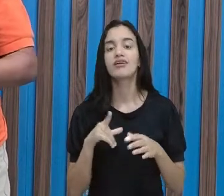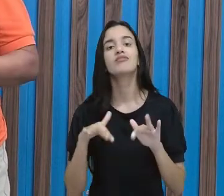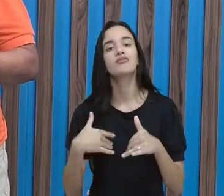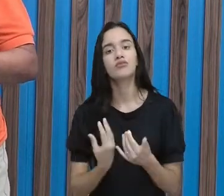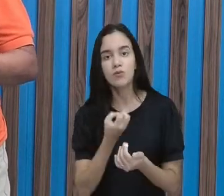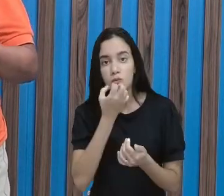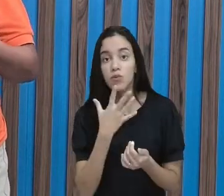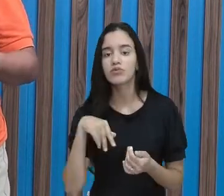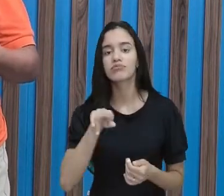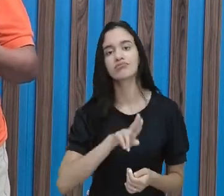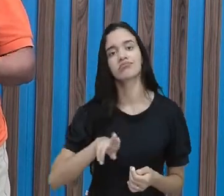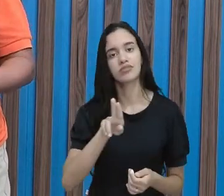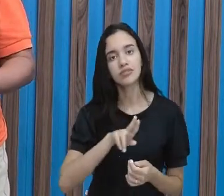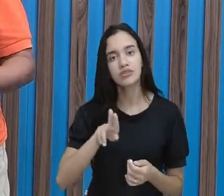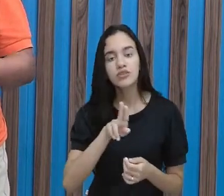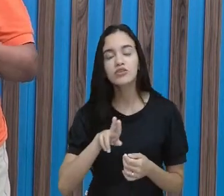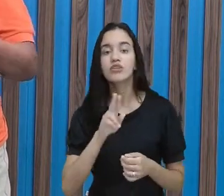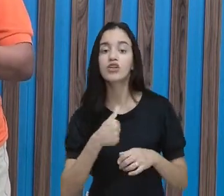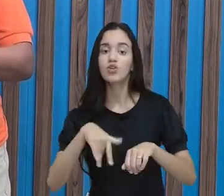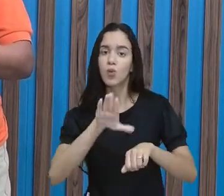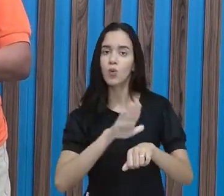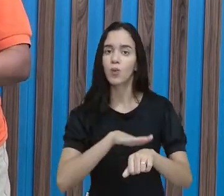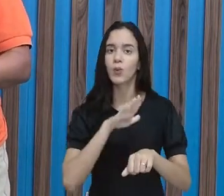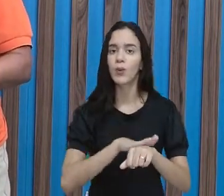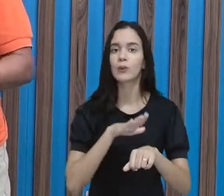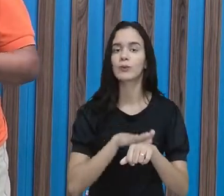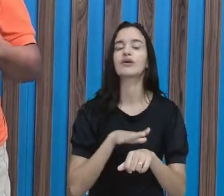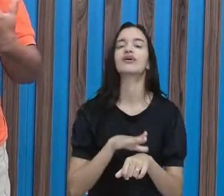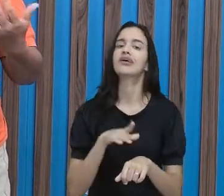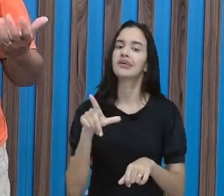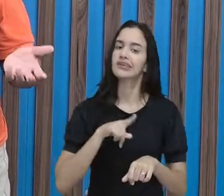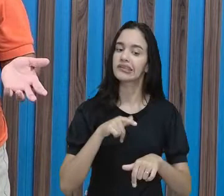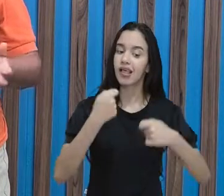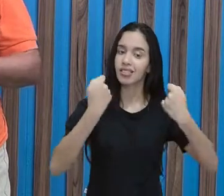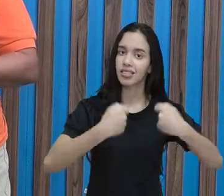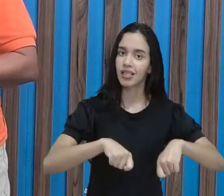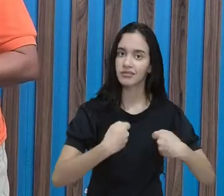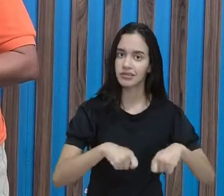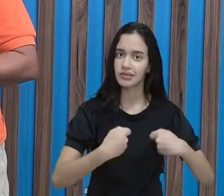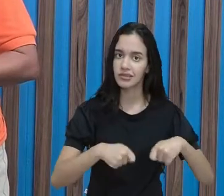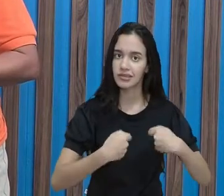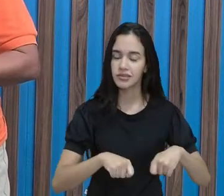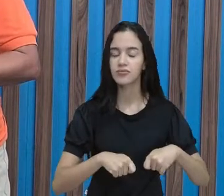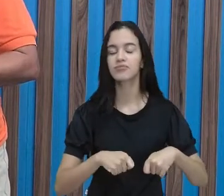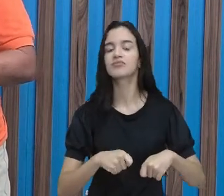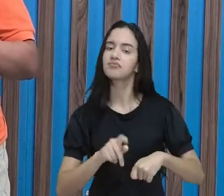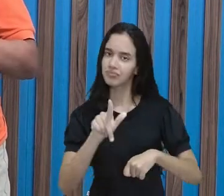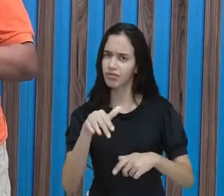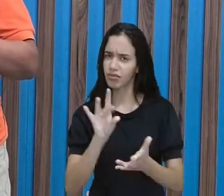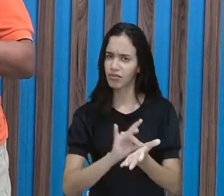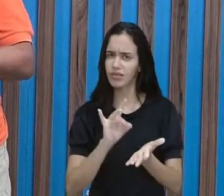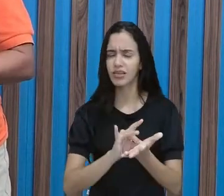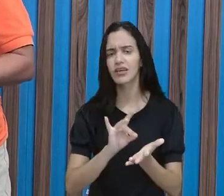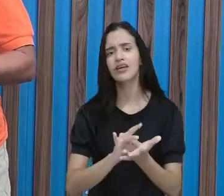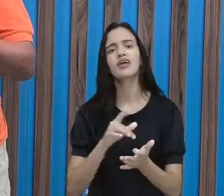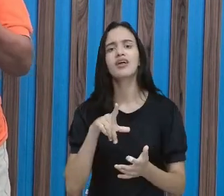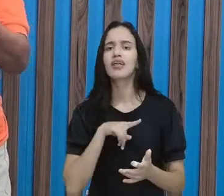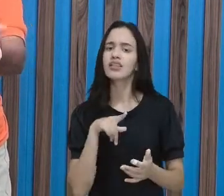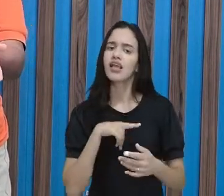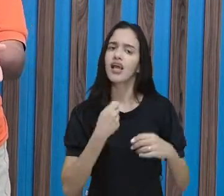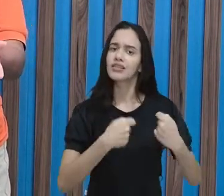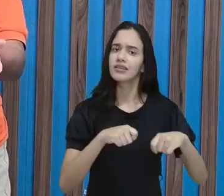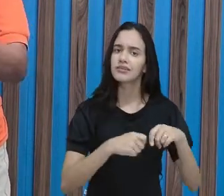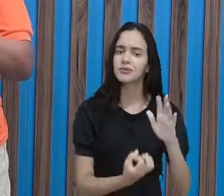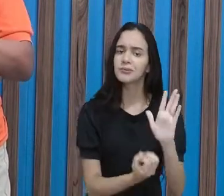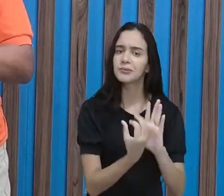serventia e foram utilizadas no momento que havia a necessidade, né? Então, eu tinha necessidade de